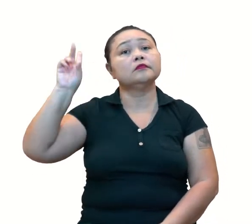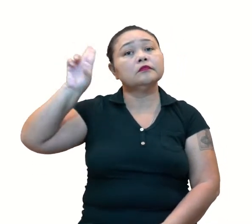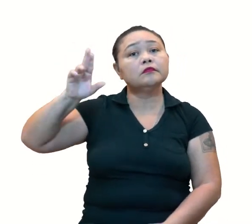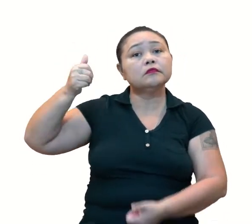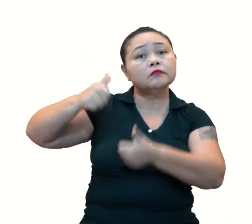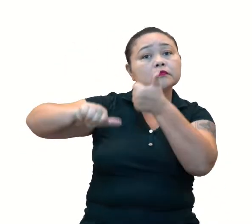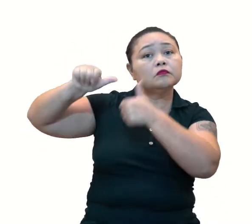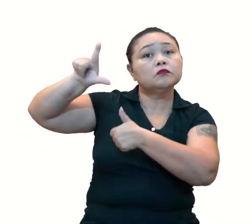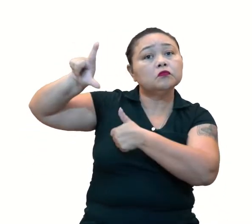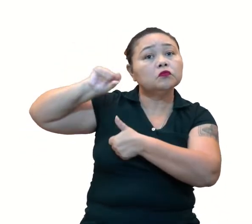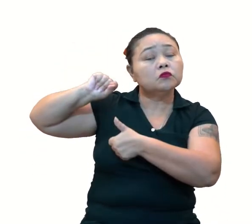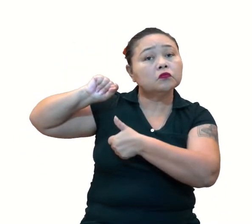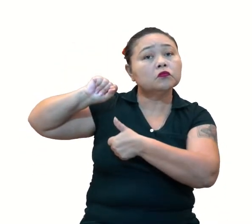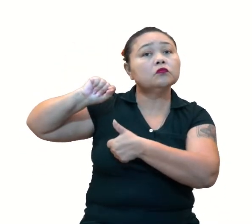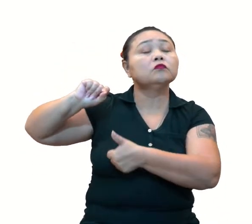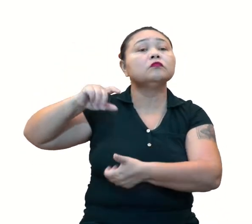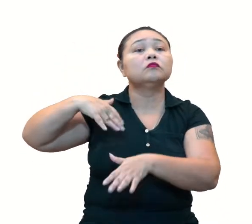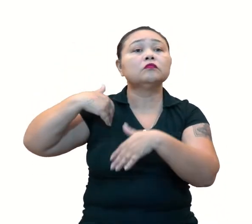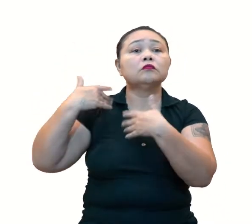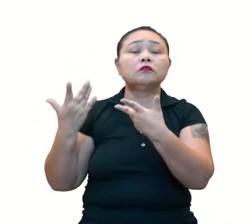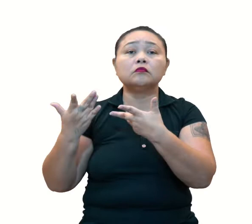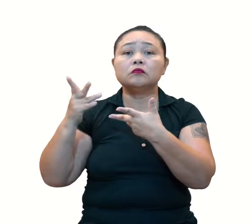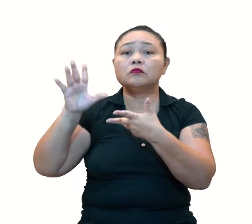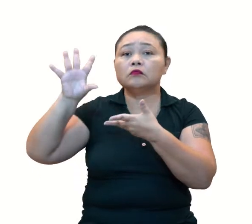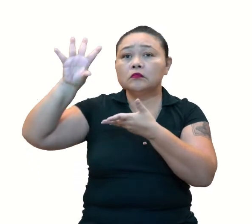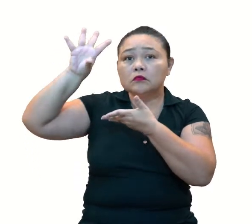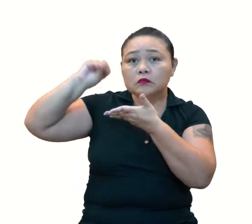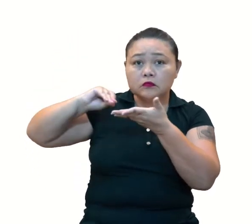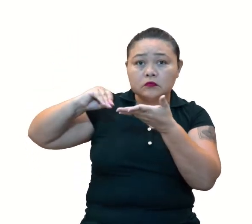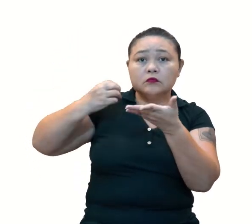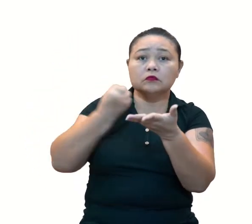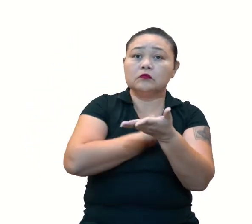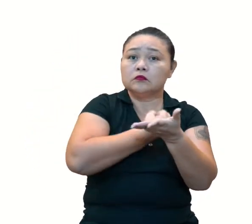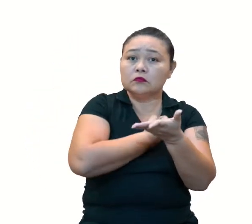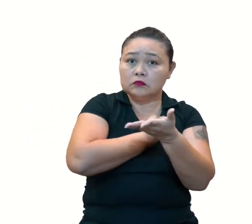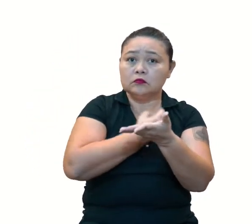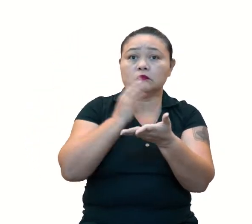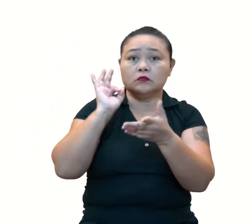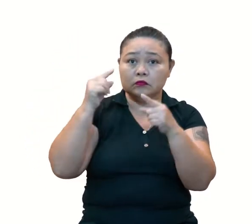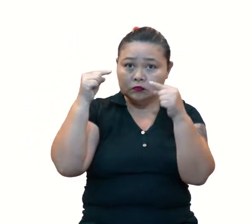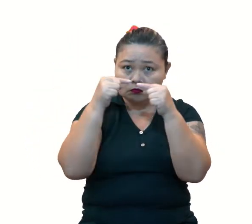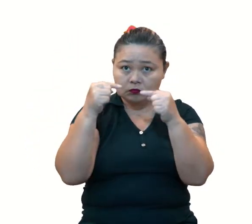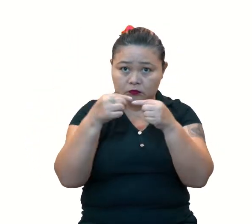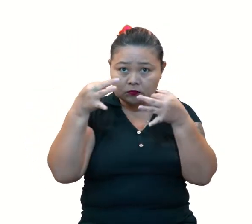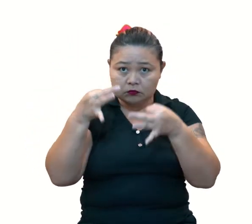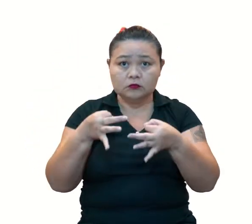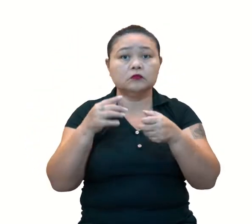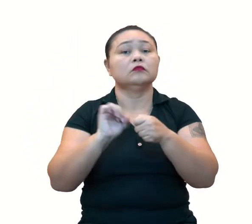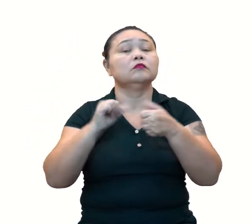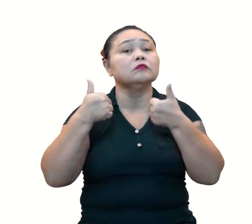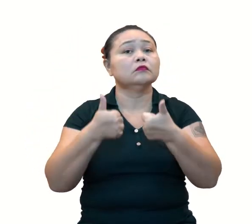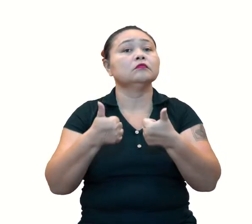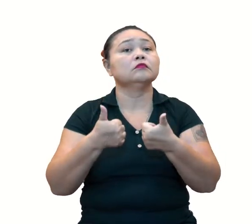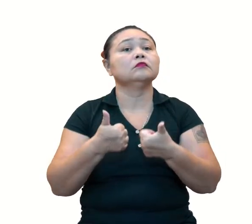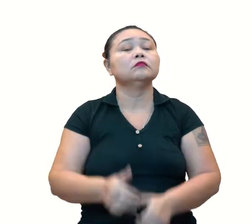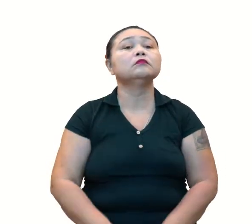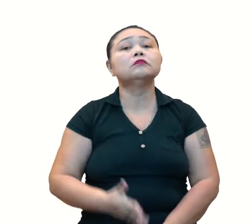analisar qual a relação utilizar e pegar o valor que é o mais apropriado, certo? Vamos lá,